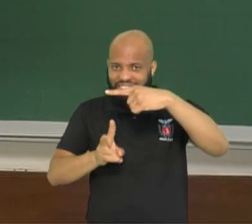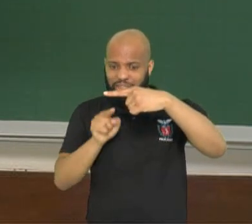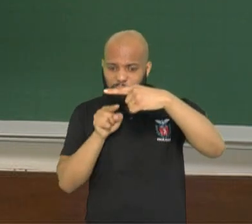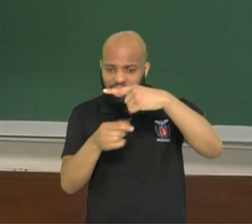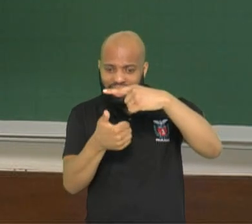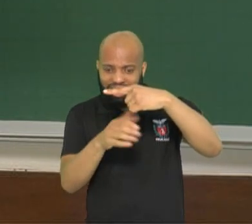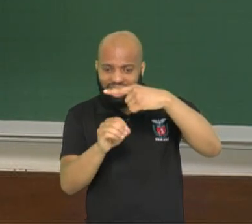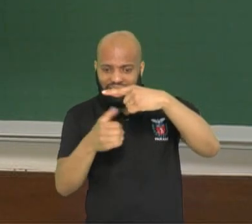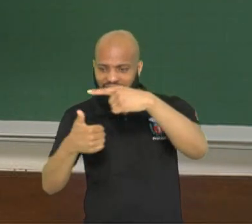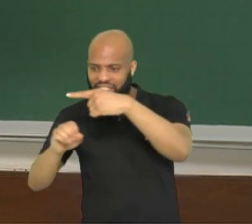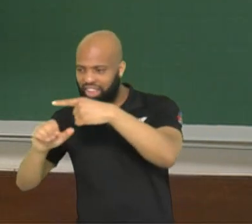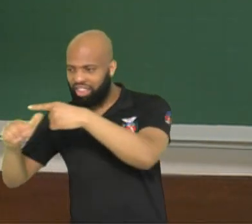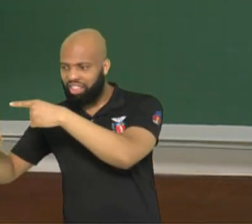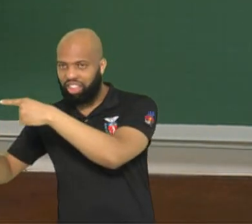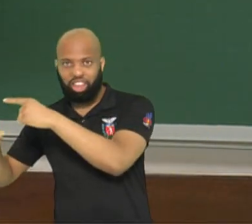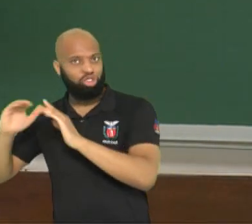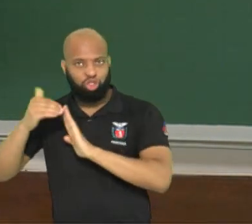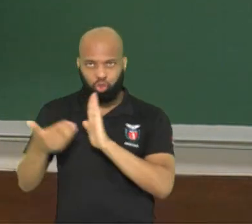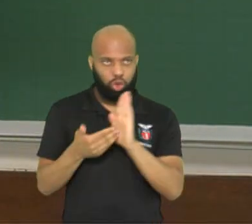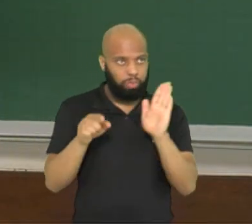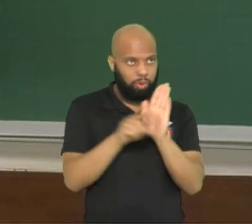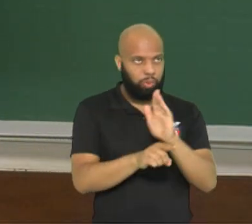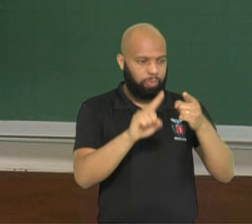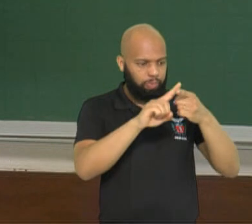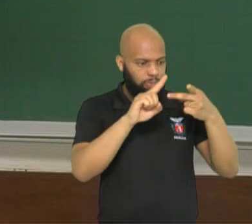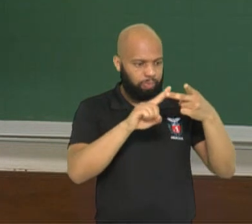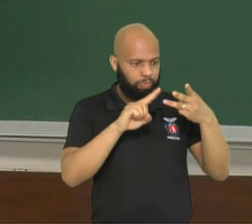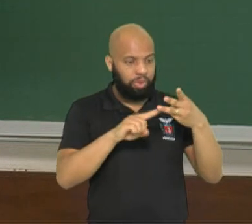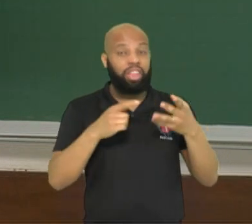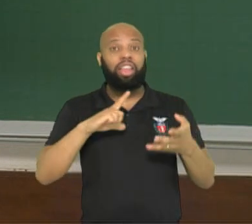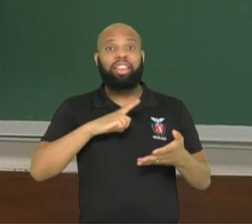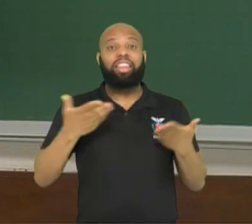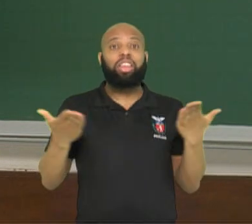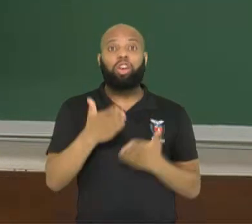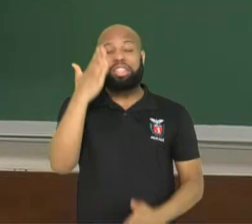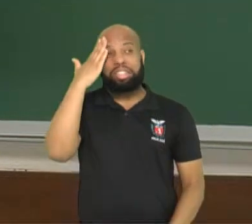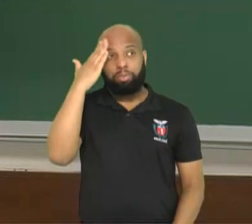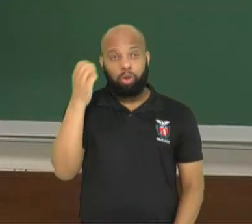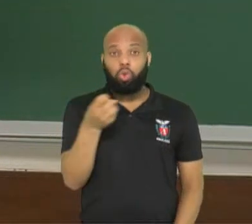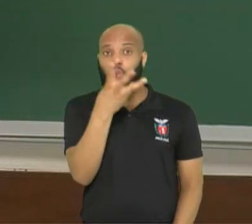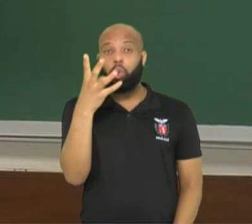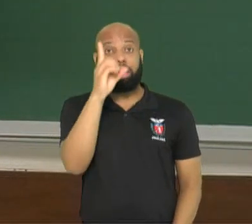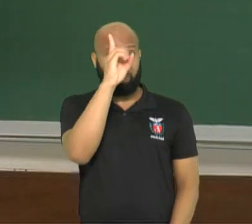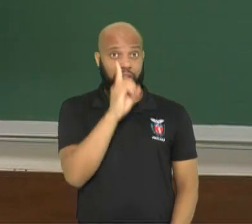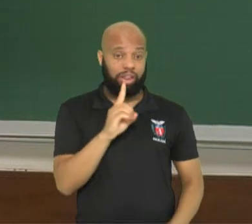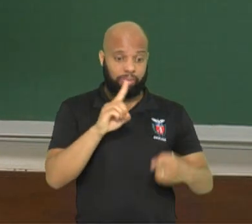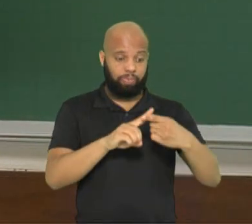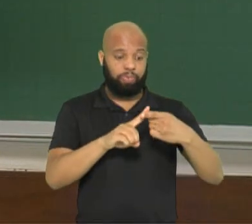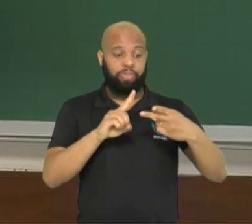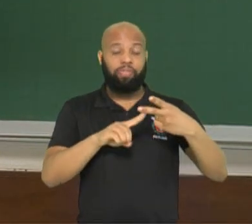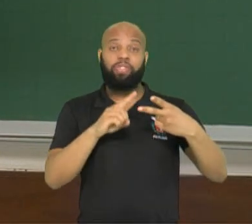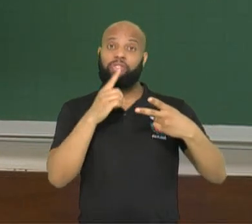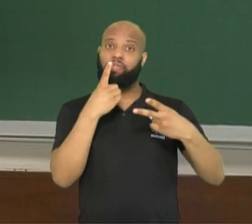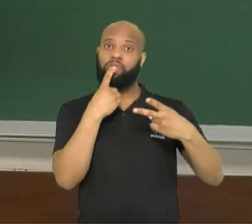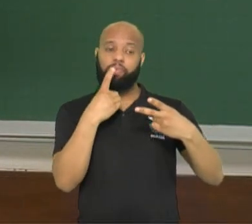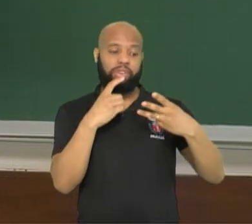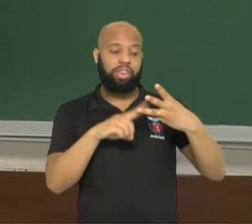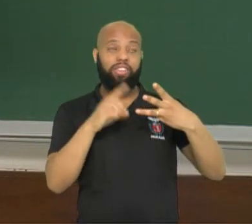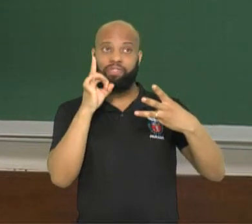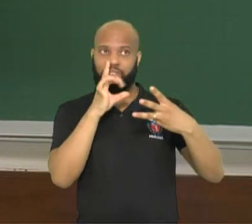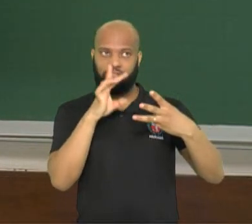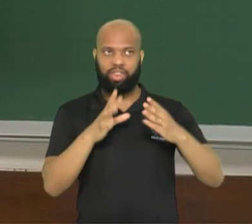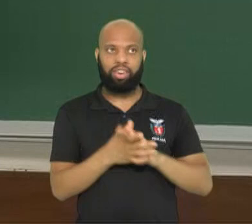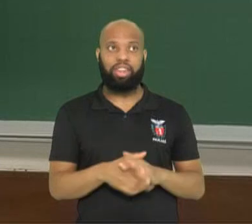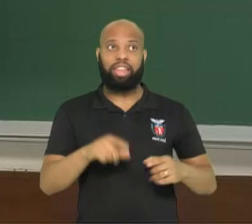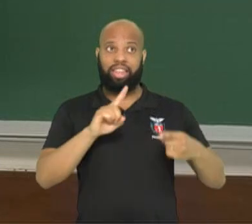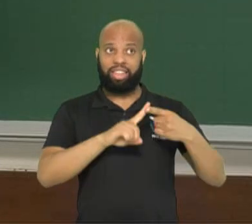denominador da minha razão. E aí, eu tenho que saber quantas partes são amarela, vermelha e verde. Então,